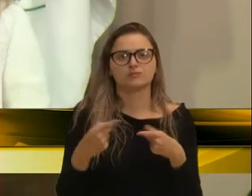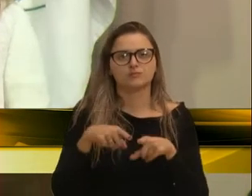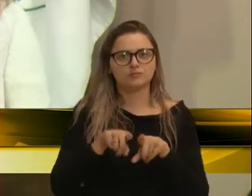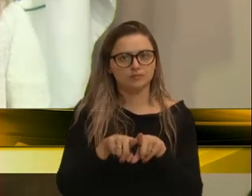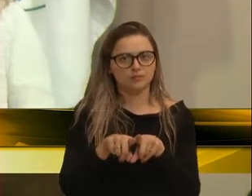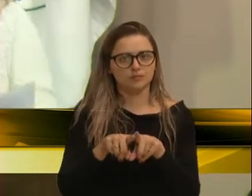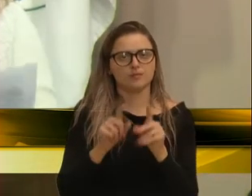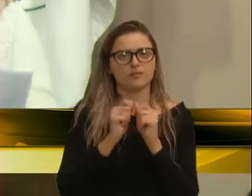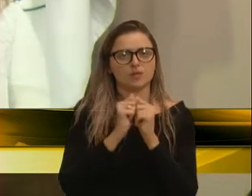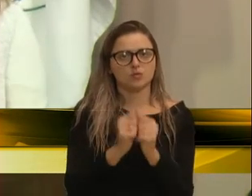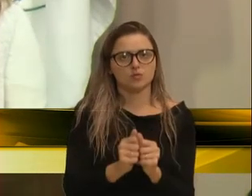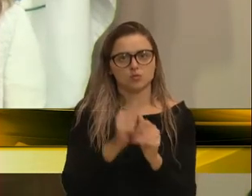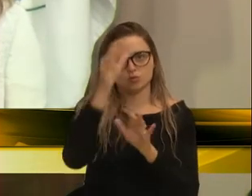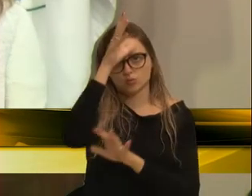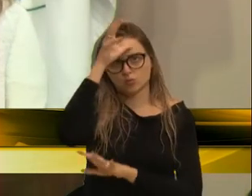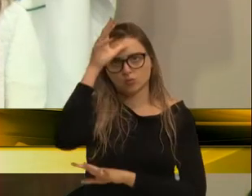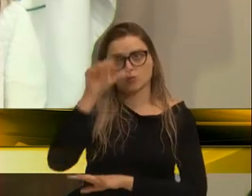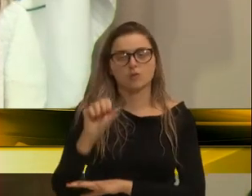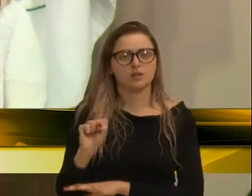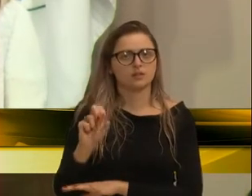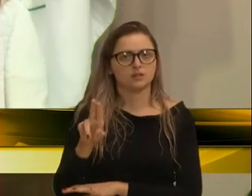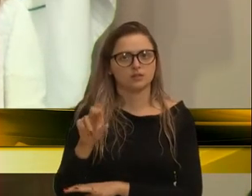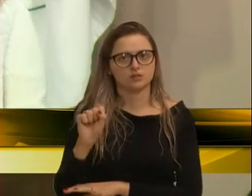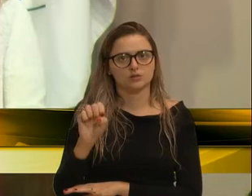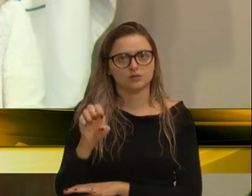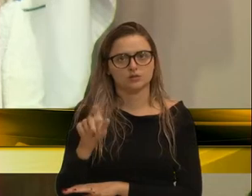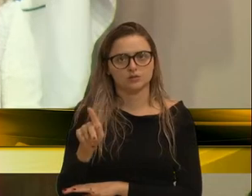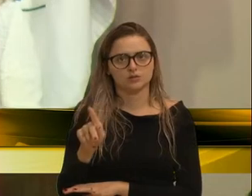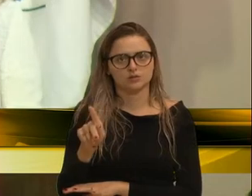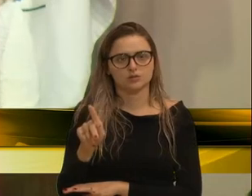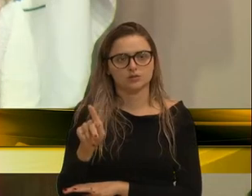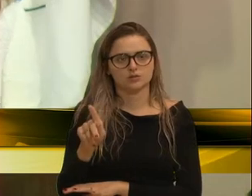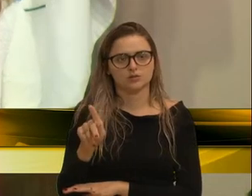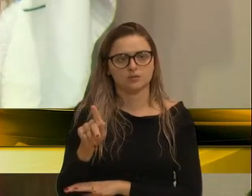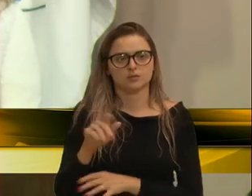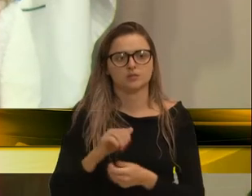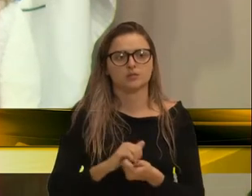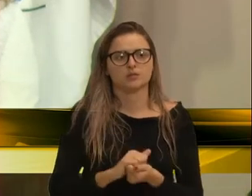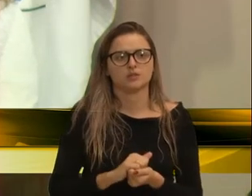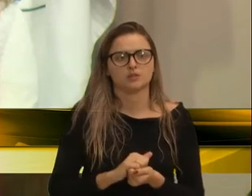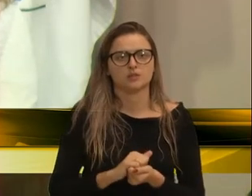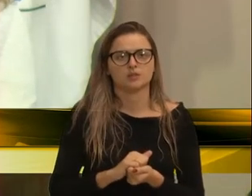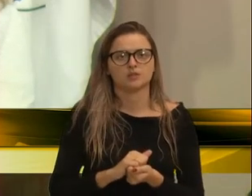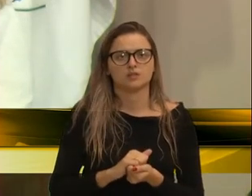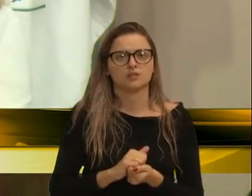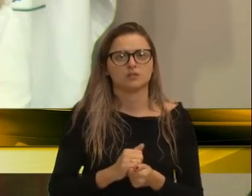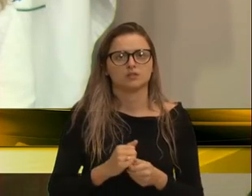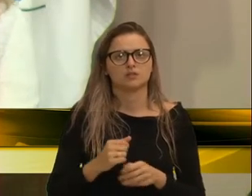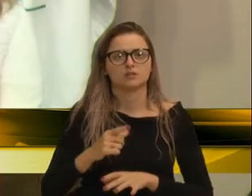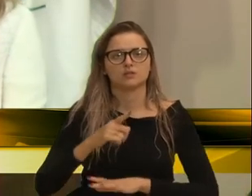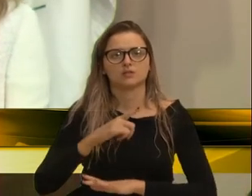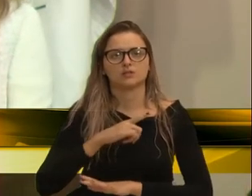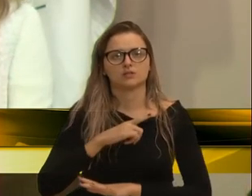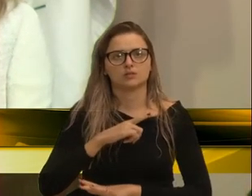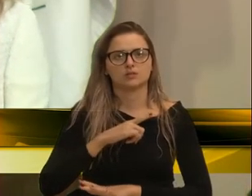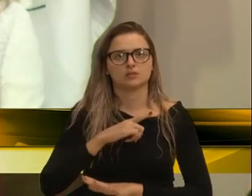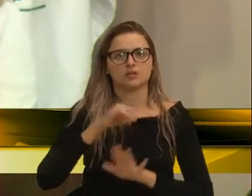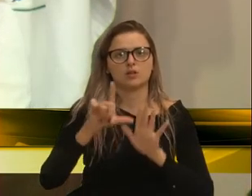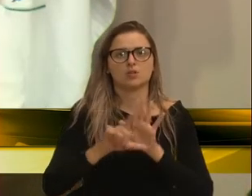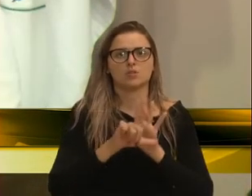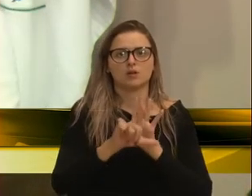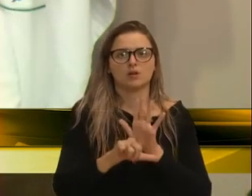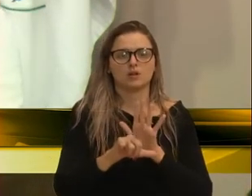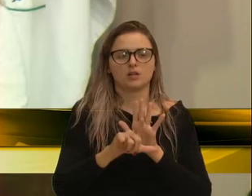com a SUSEP, olha só, em relação... Nós temos, então, uma legislação,